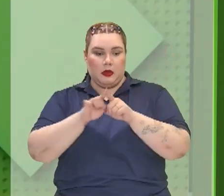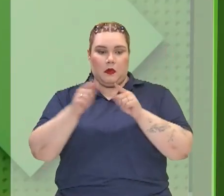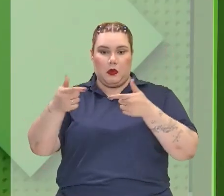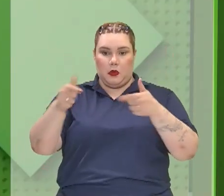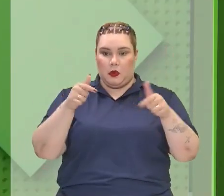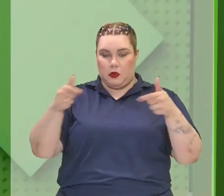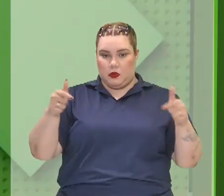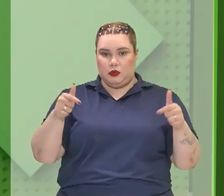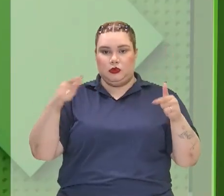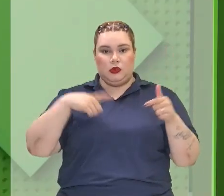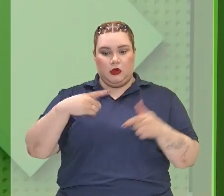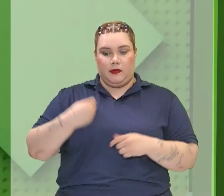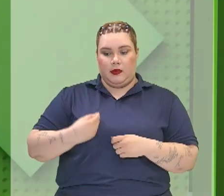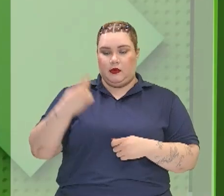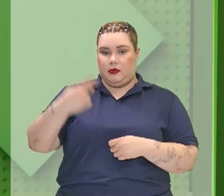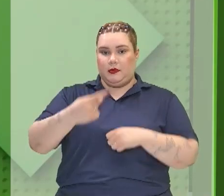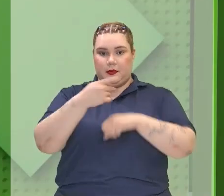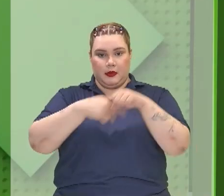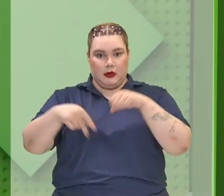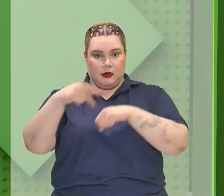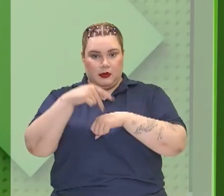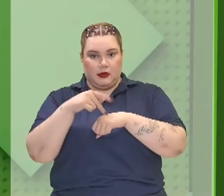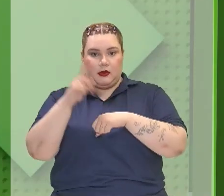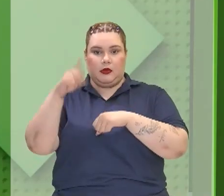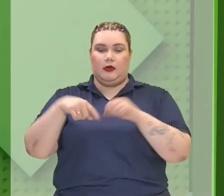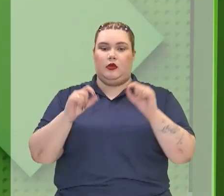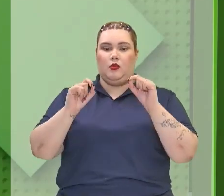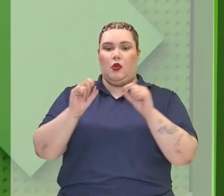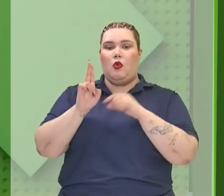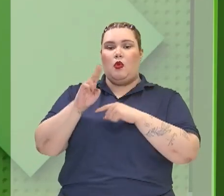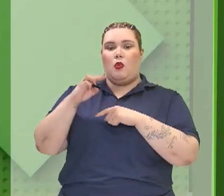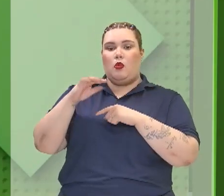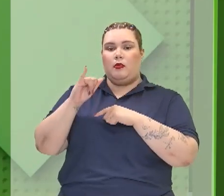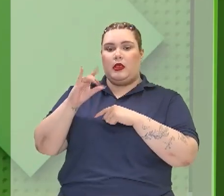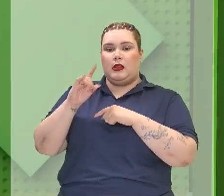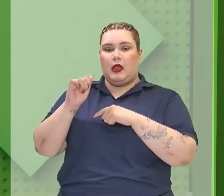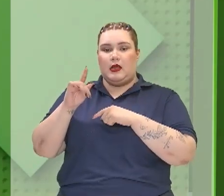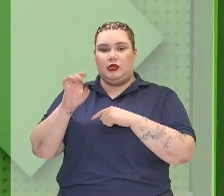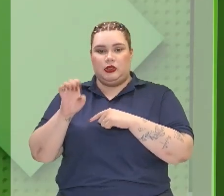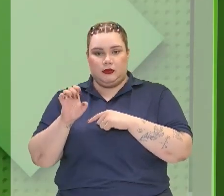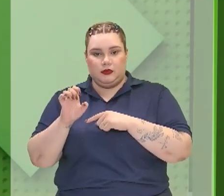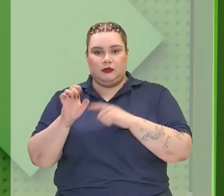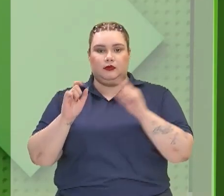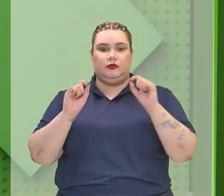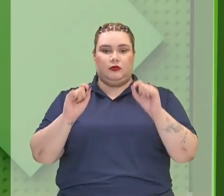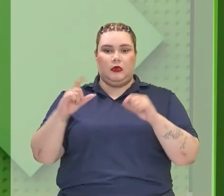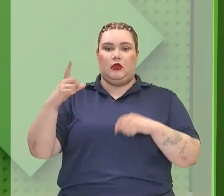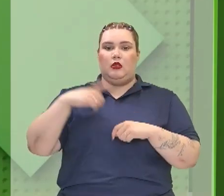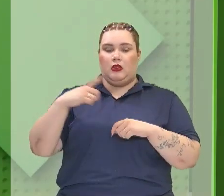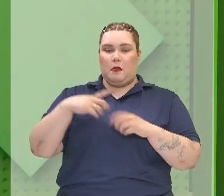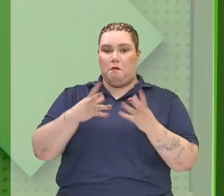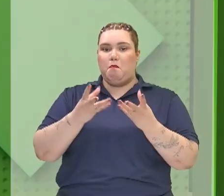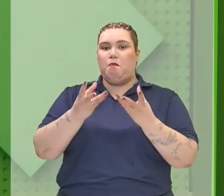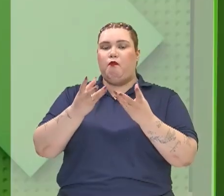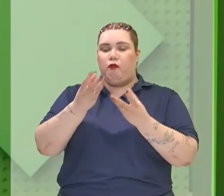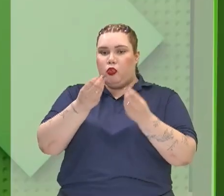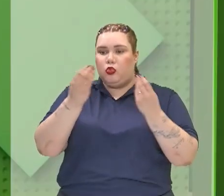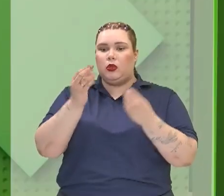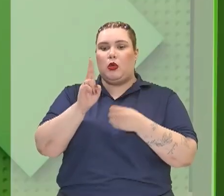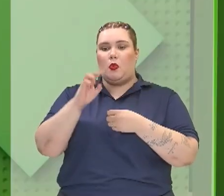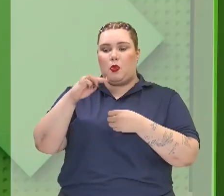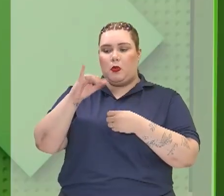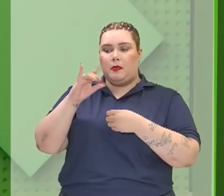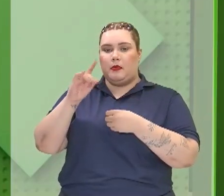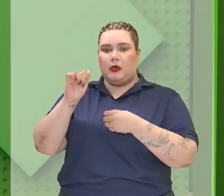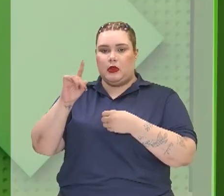climas que existem no nosso país é a nossa umidade. Nós temos aqui muita umidade, né? E